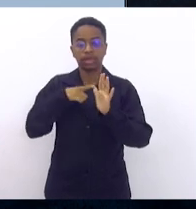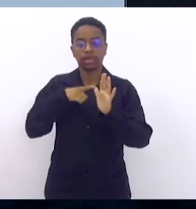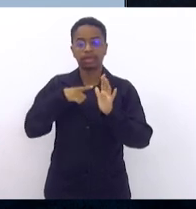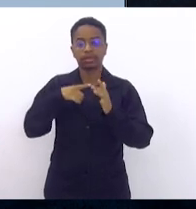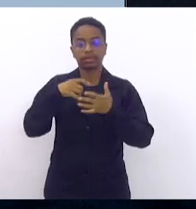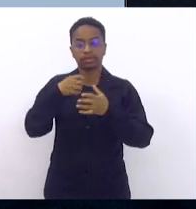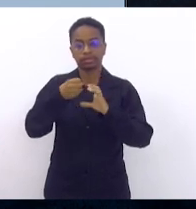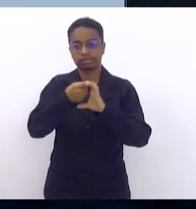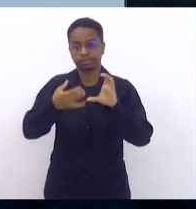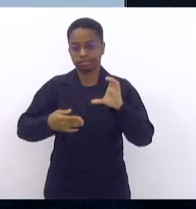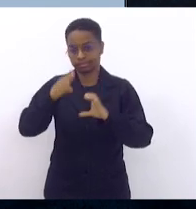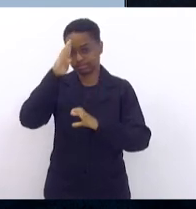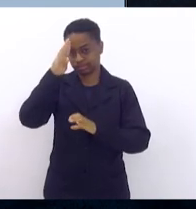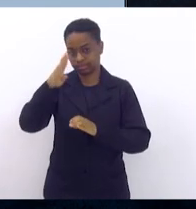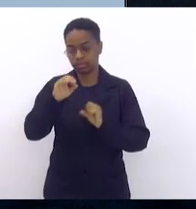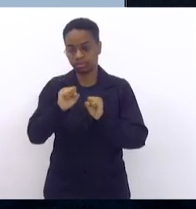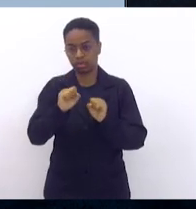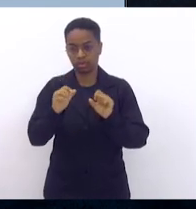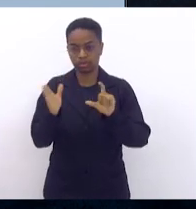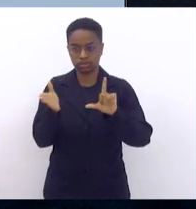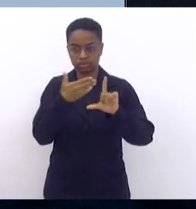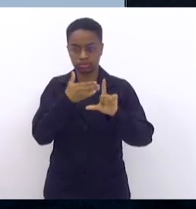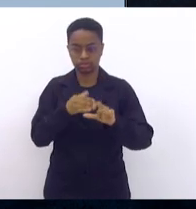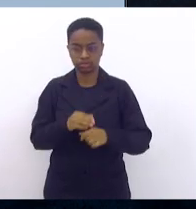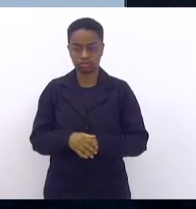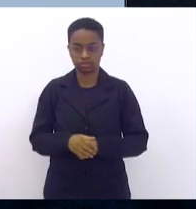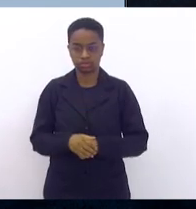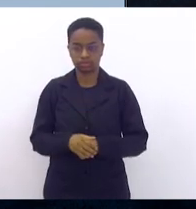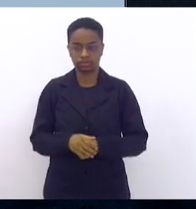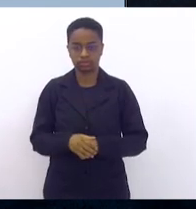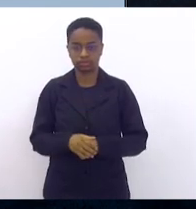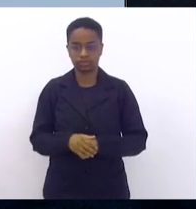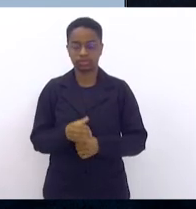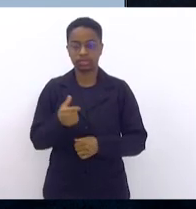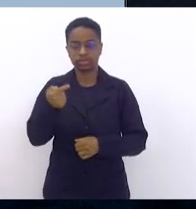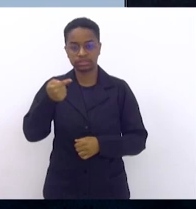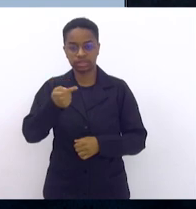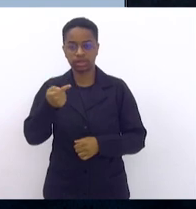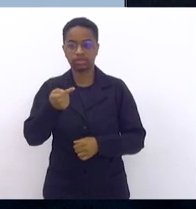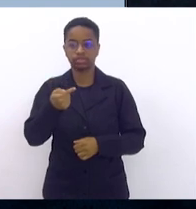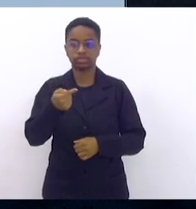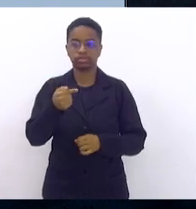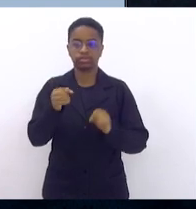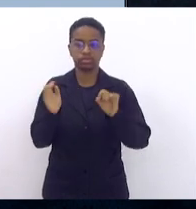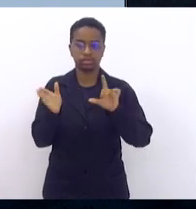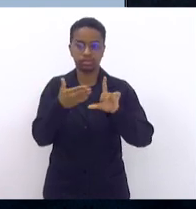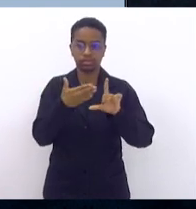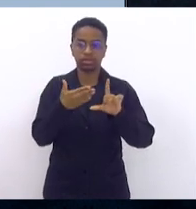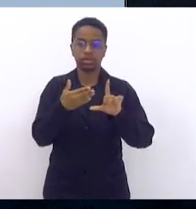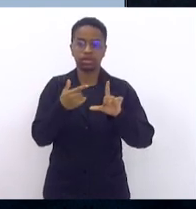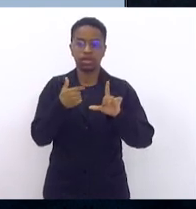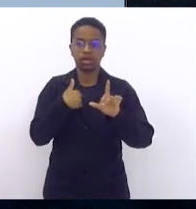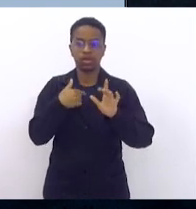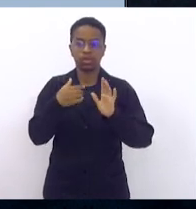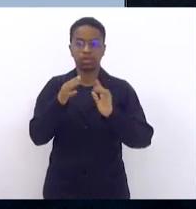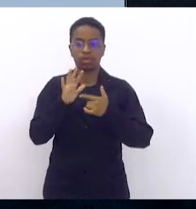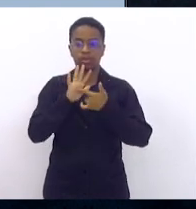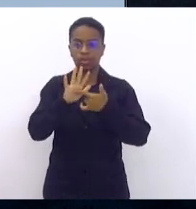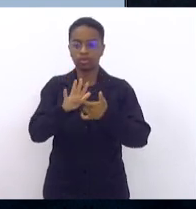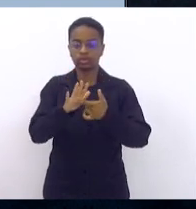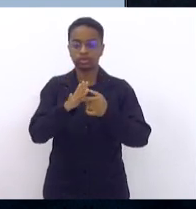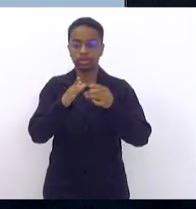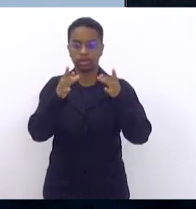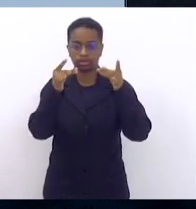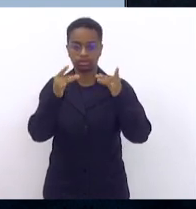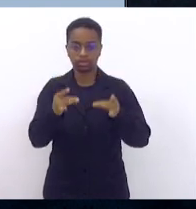fundamental pode passar o artigo tá no sexto podemos passar por sétimo e eu botei eu relatei ali exatamente